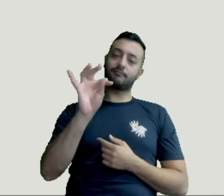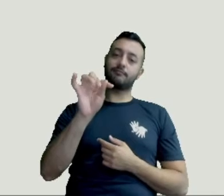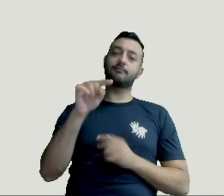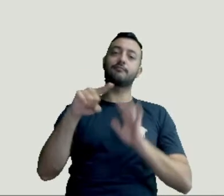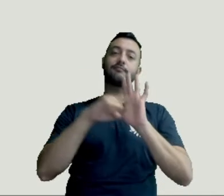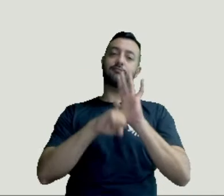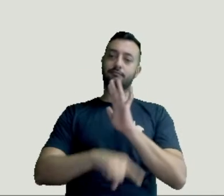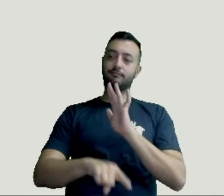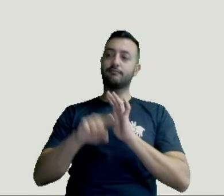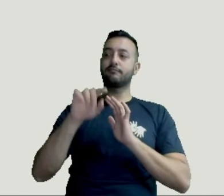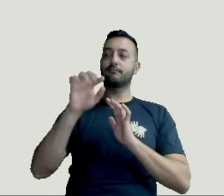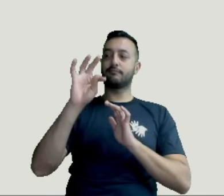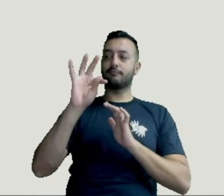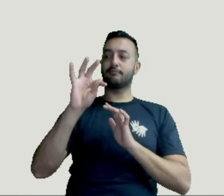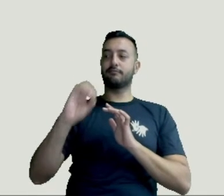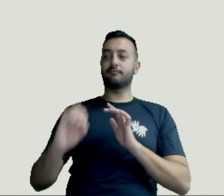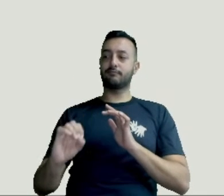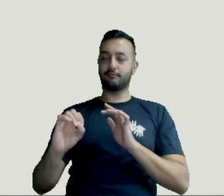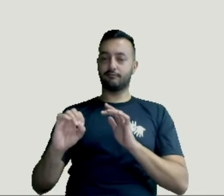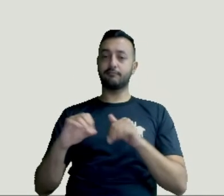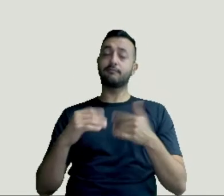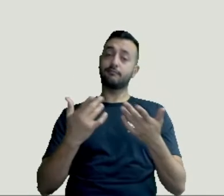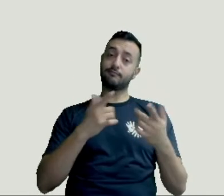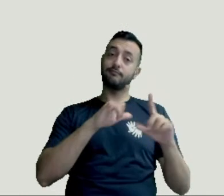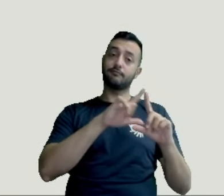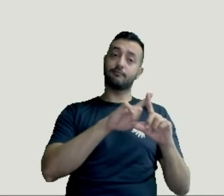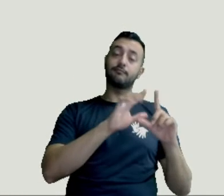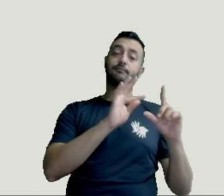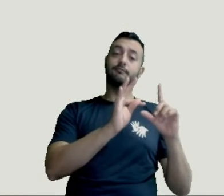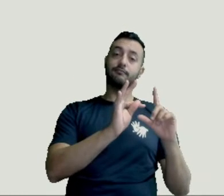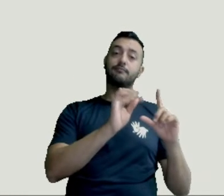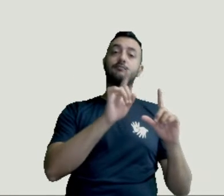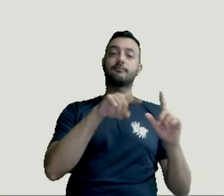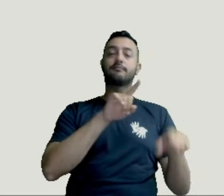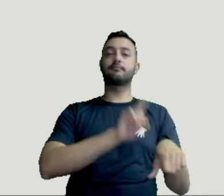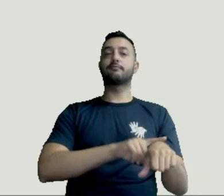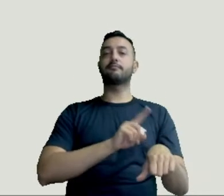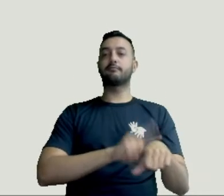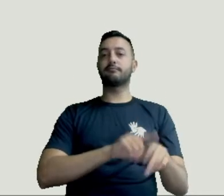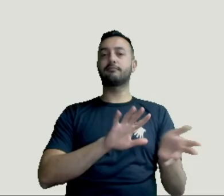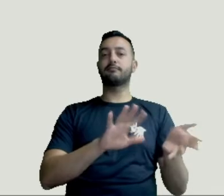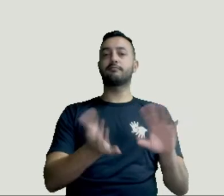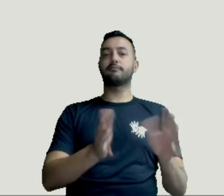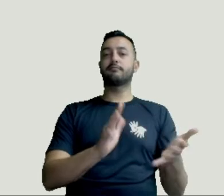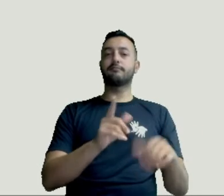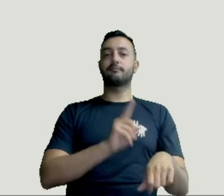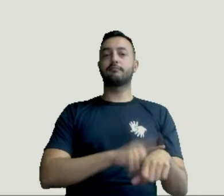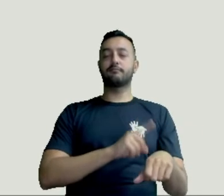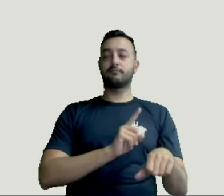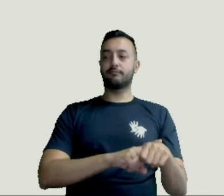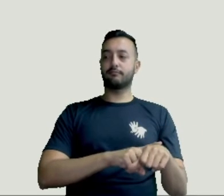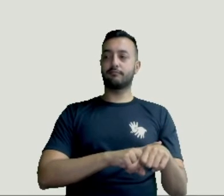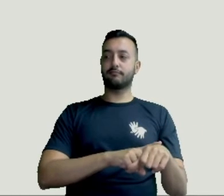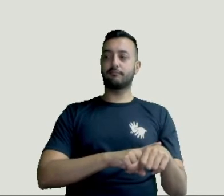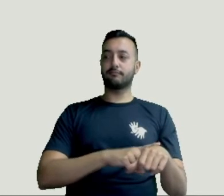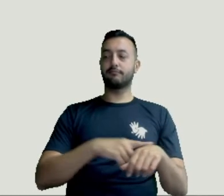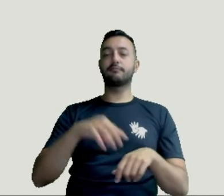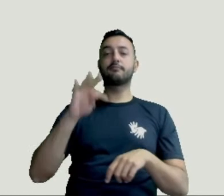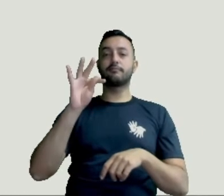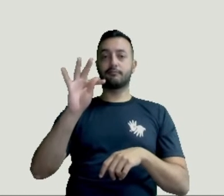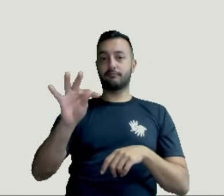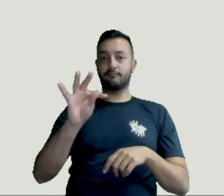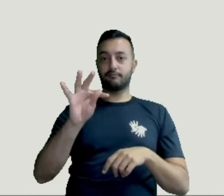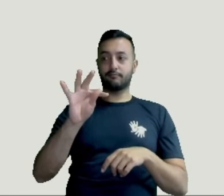T0. Então, ΔT é o tempo, a variação de tempo.